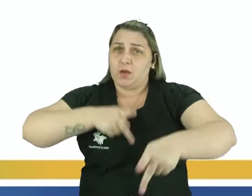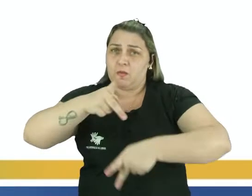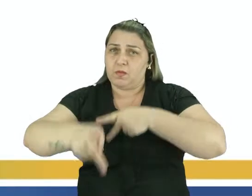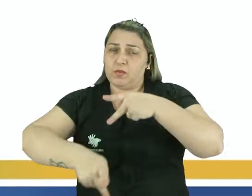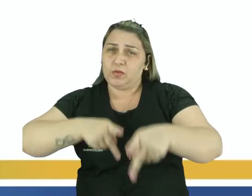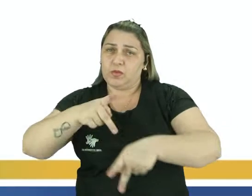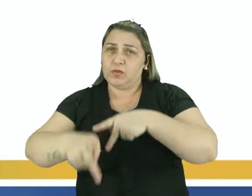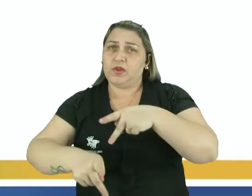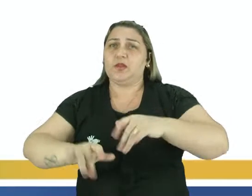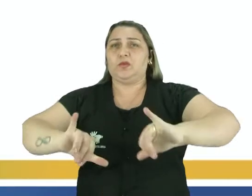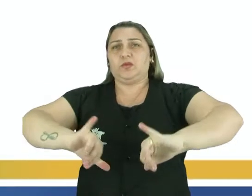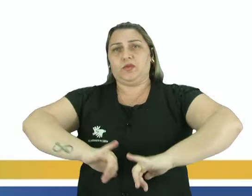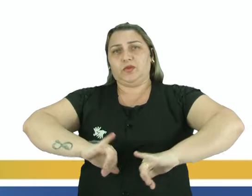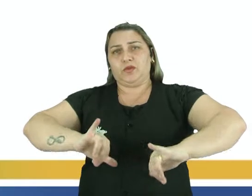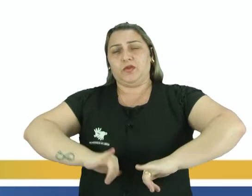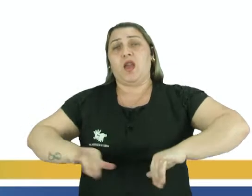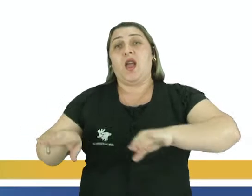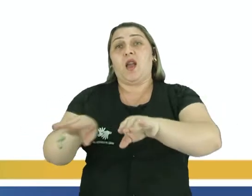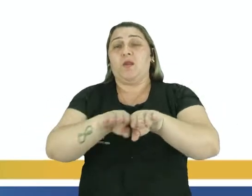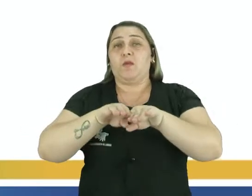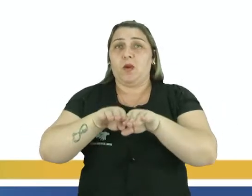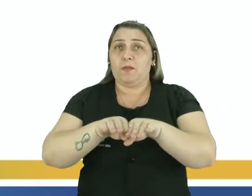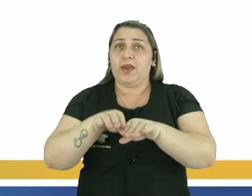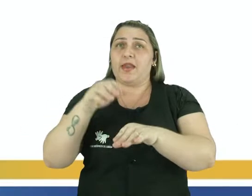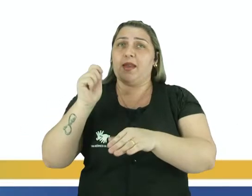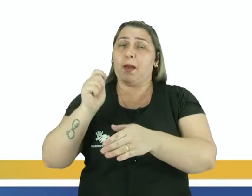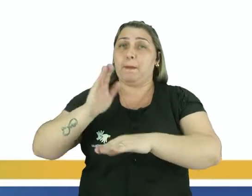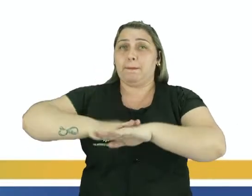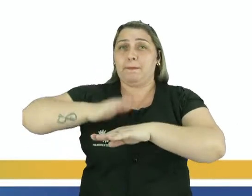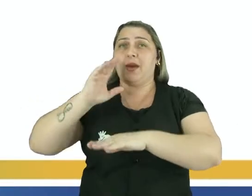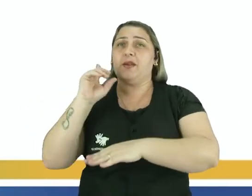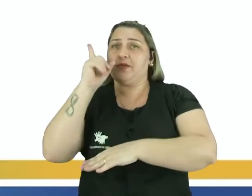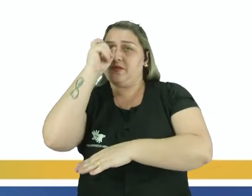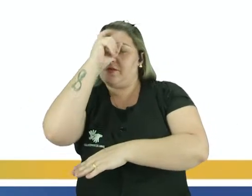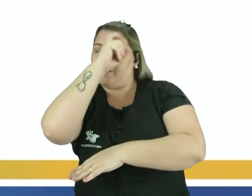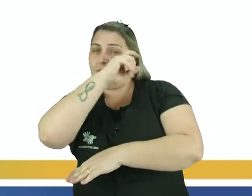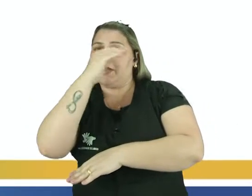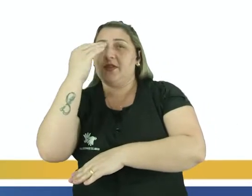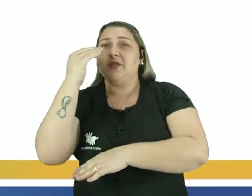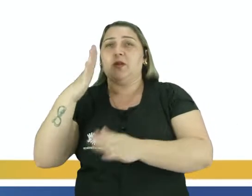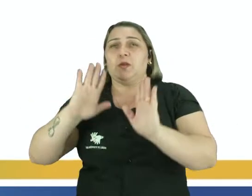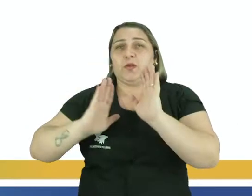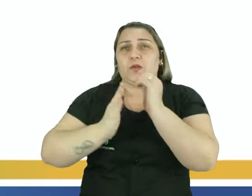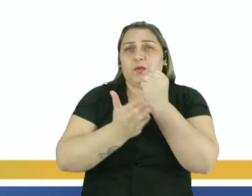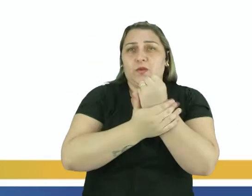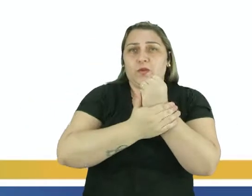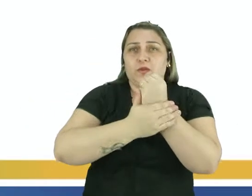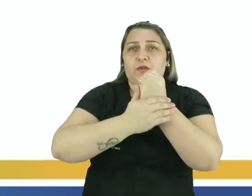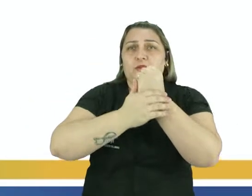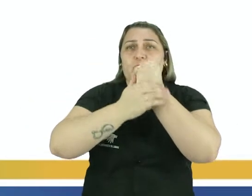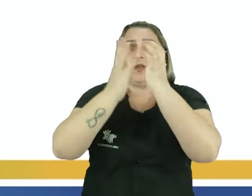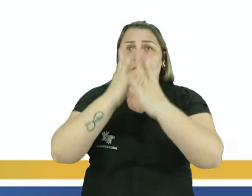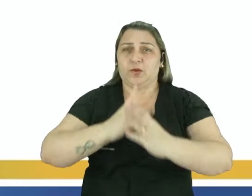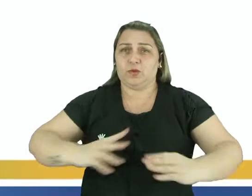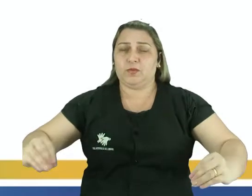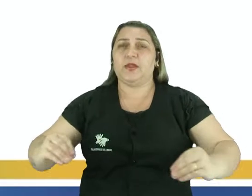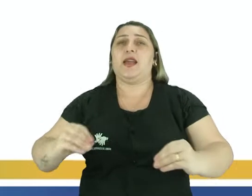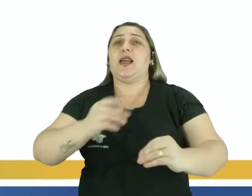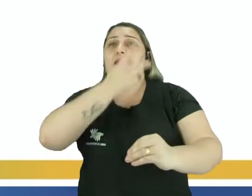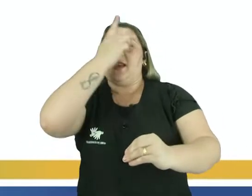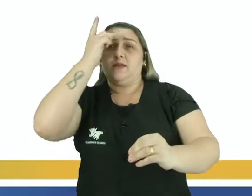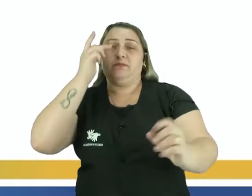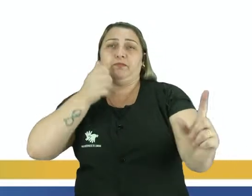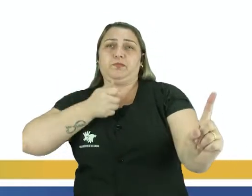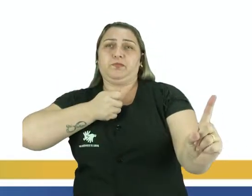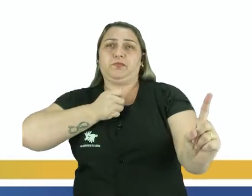pelo regime militar. Igualmente, era cada vez mais difícil esconder a tortura e o desaparecimento de pessoas perseguidas pelo